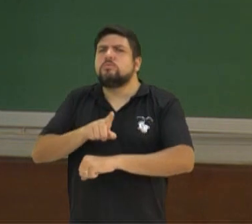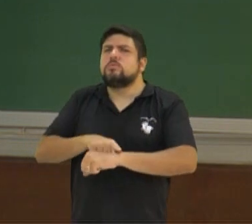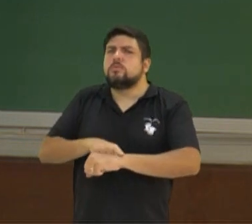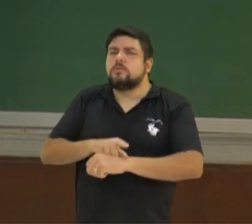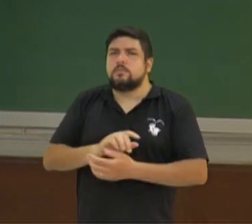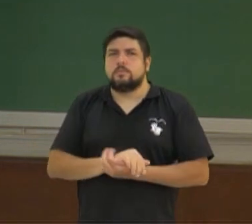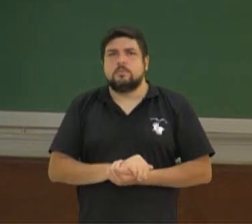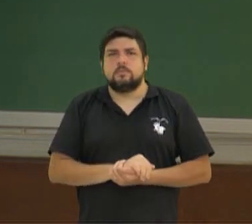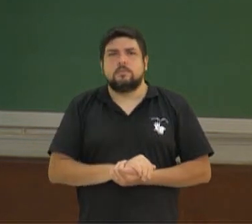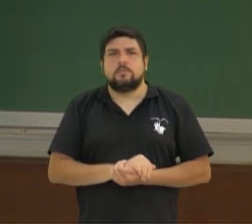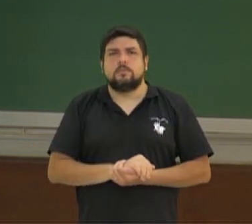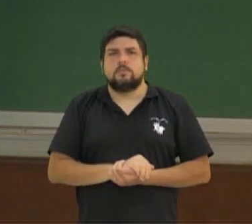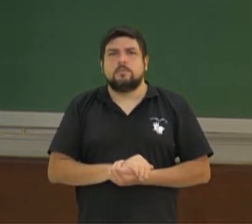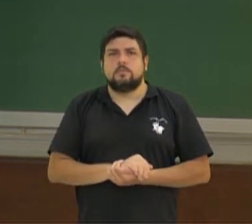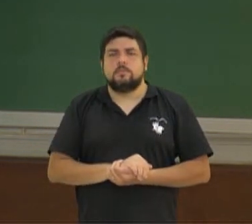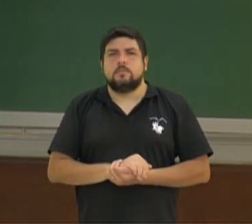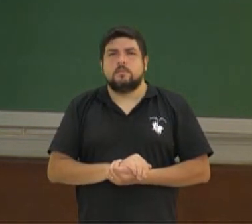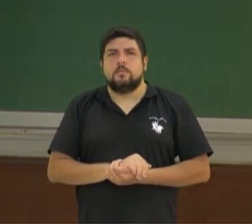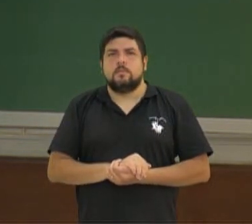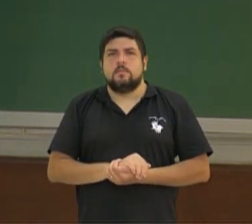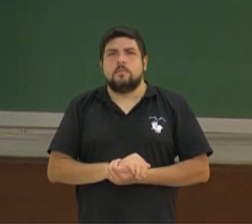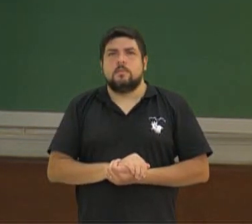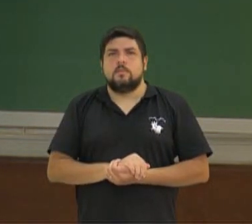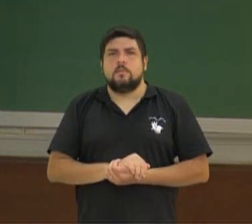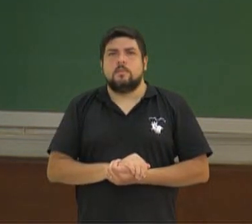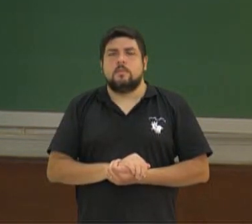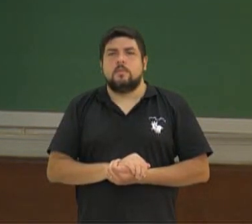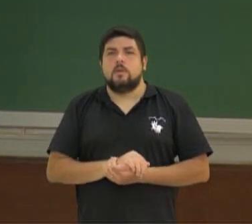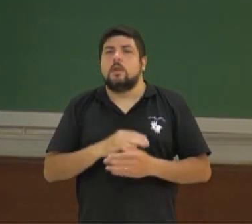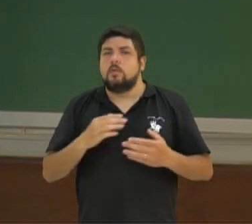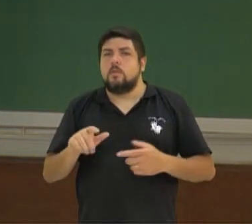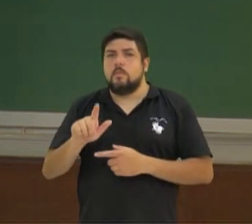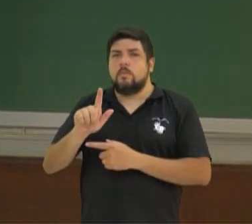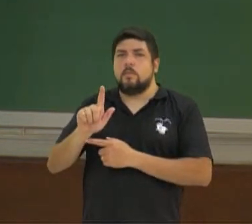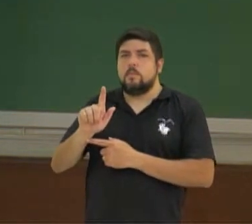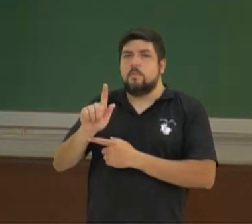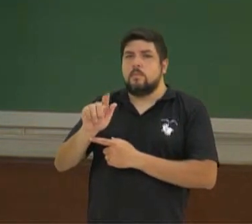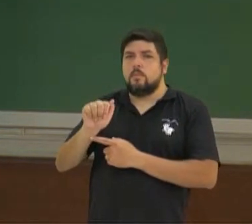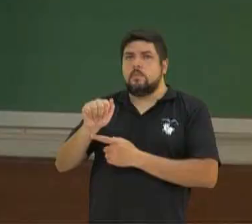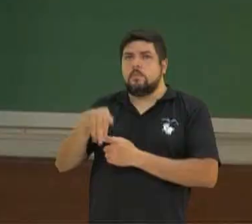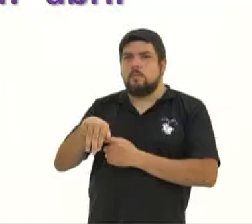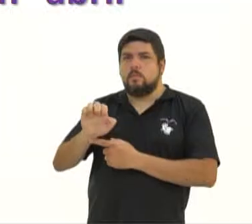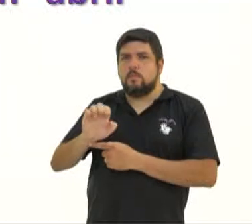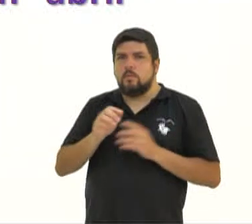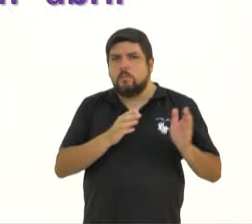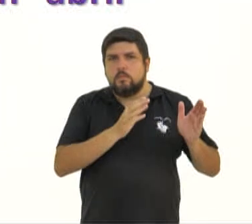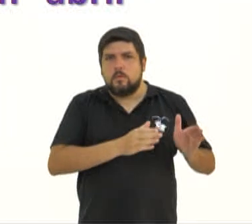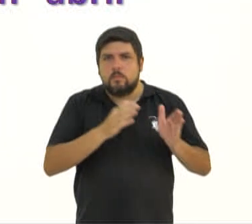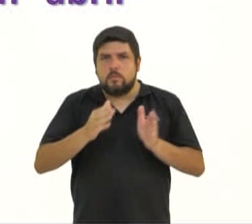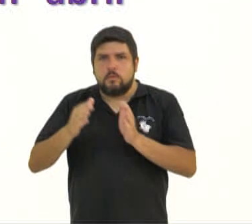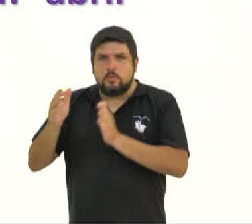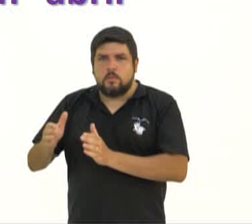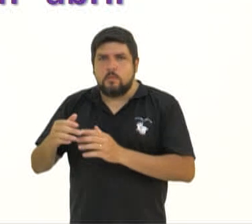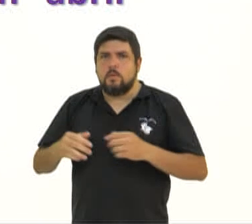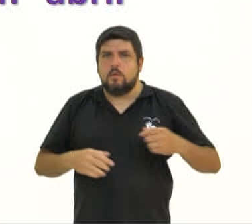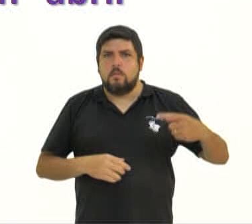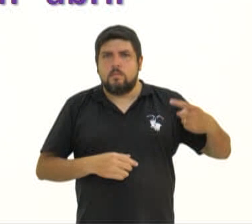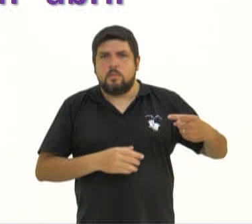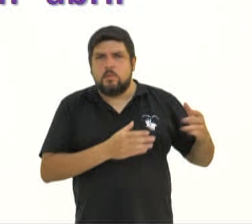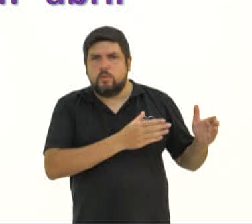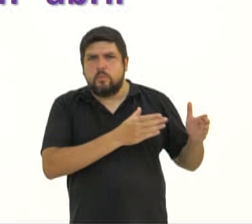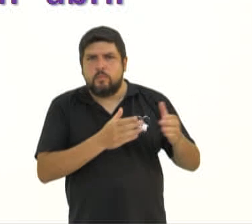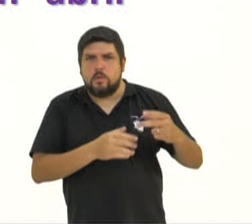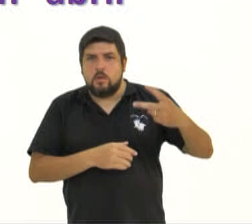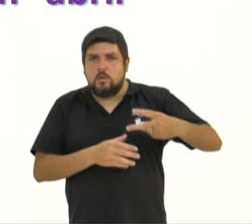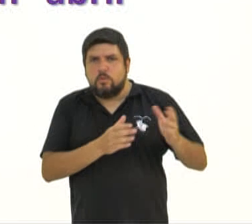dela. Então nós temos o quê? Ela é constituída de melhor de 3 games, né, então sempre precisa ser games ímpares, porque